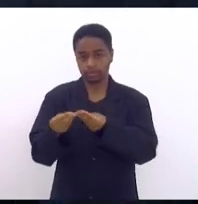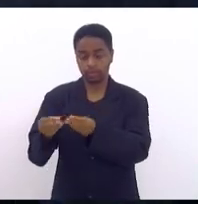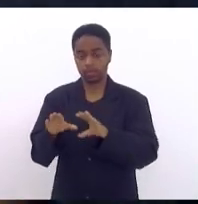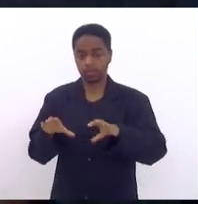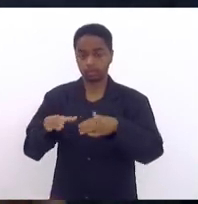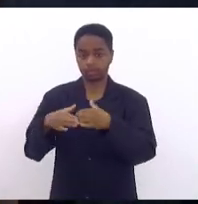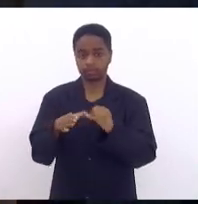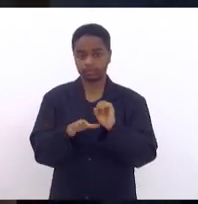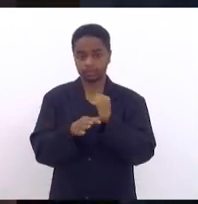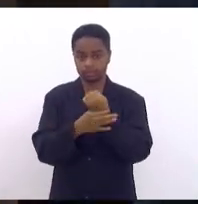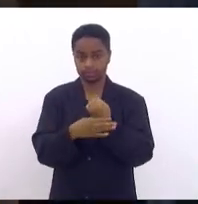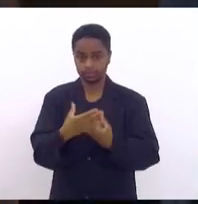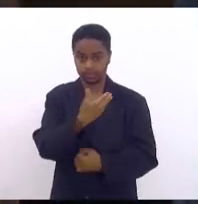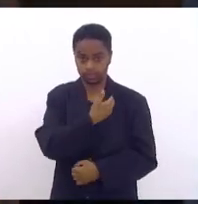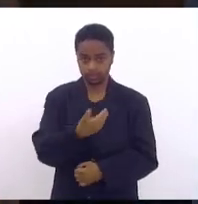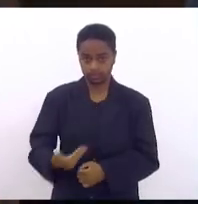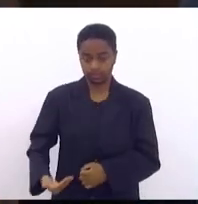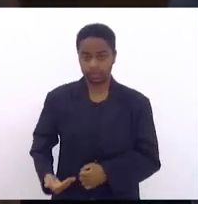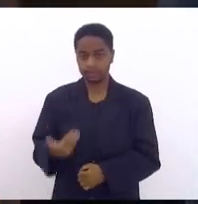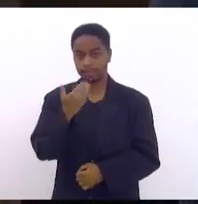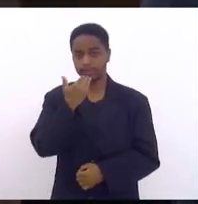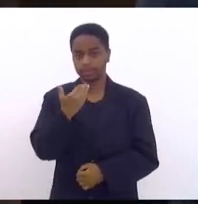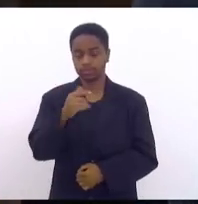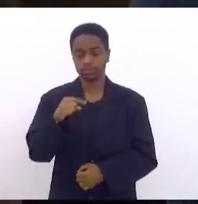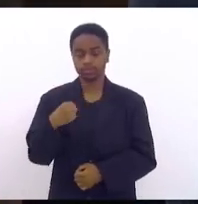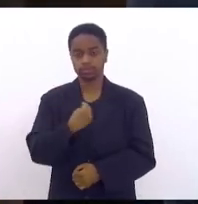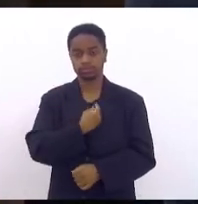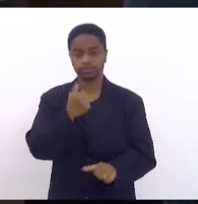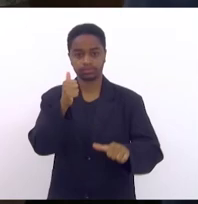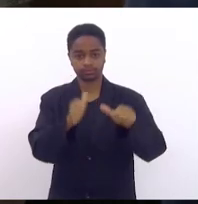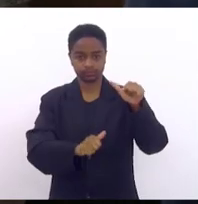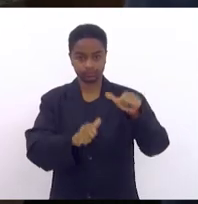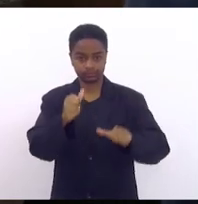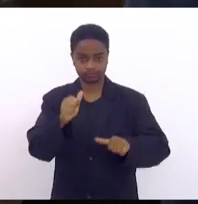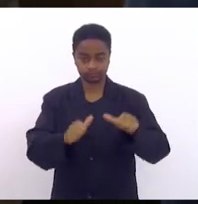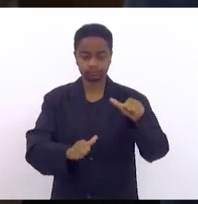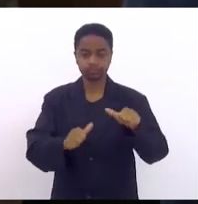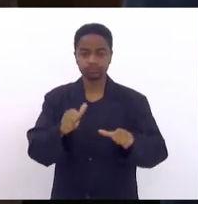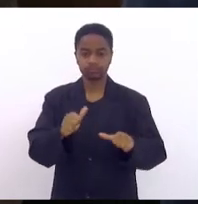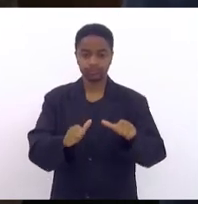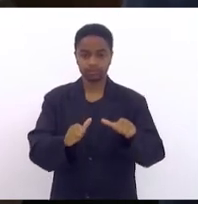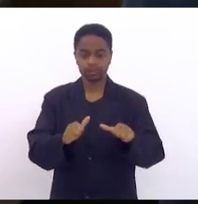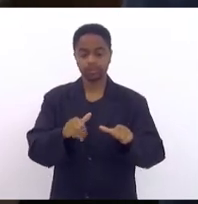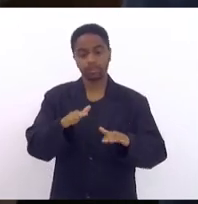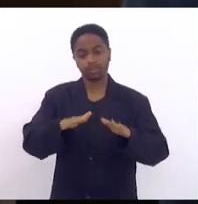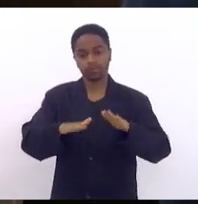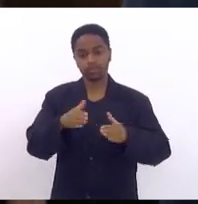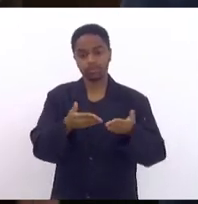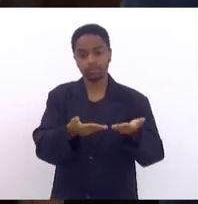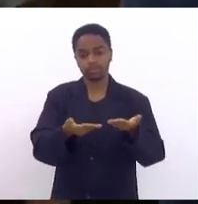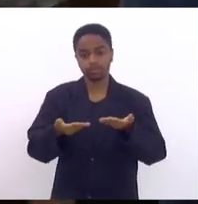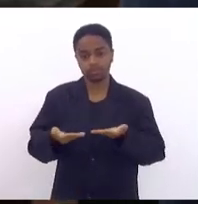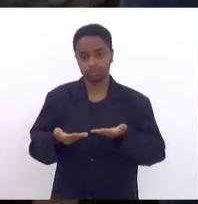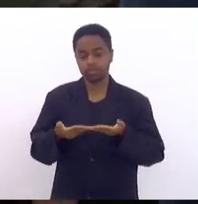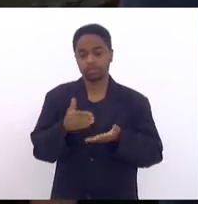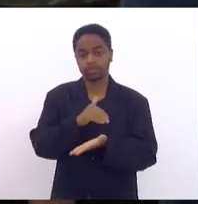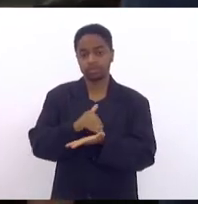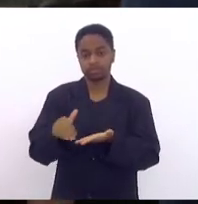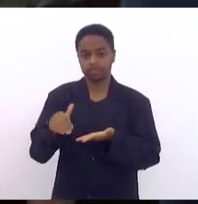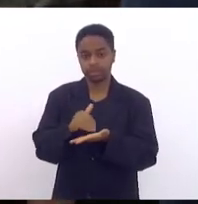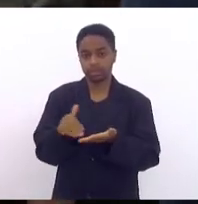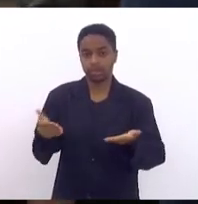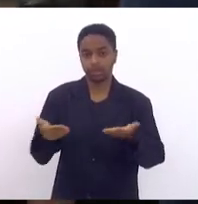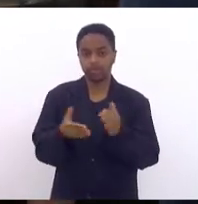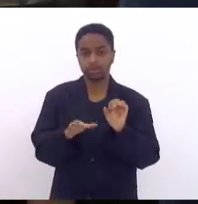Segurança Pública, pedindo que nós analisássemos uma possível convocação do atual secretário